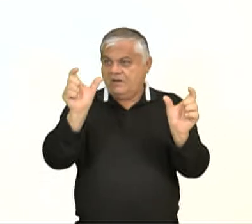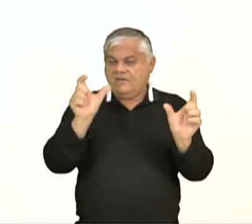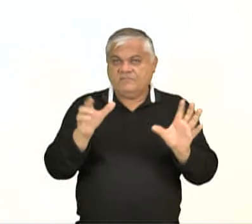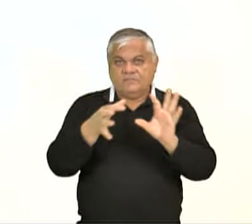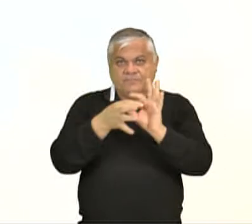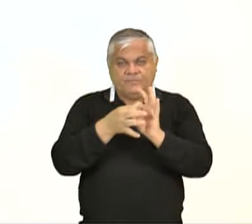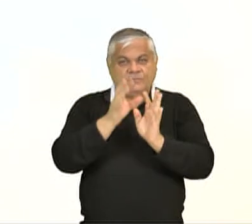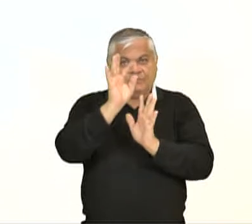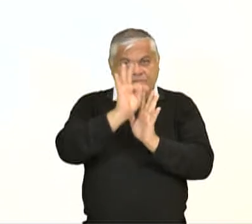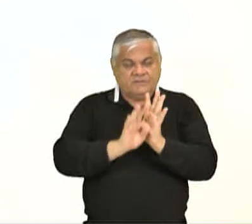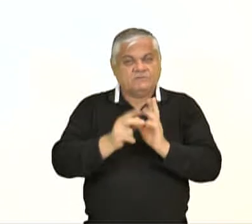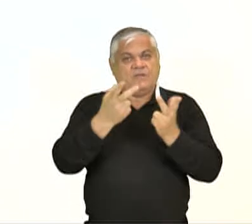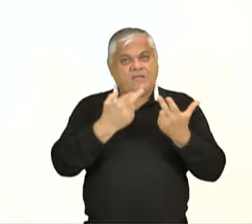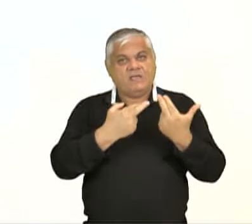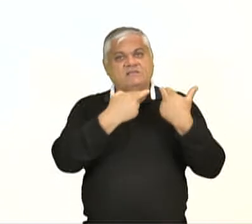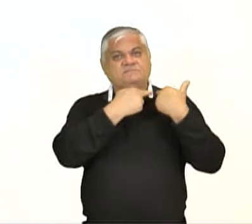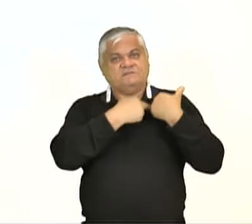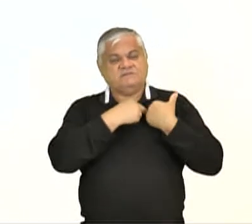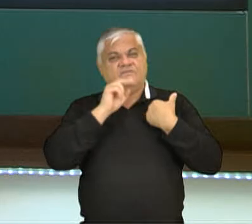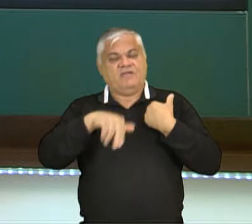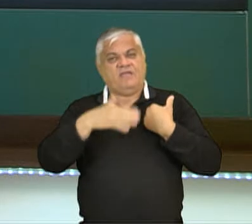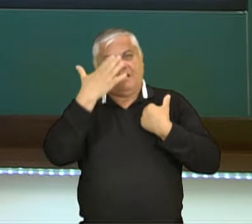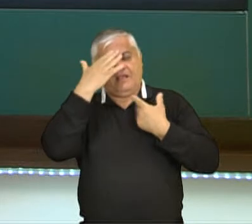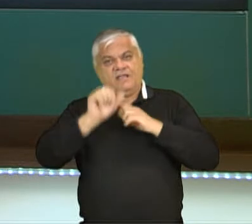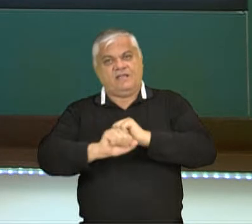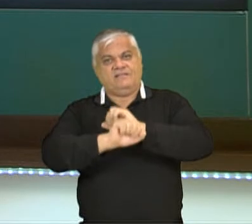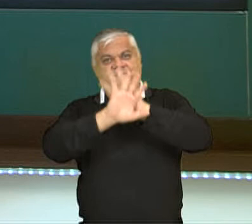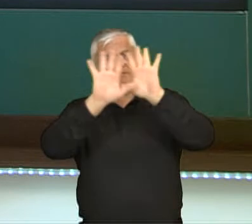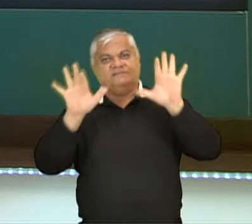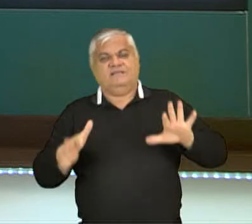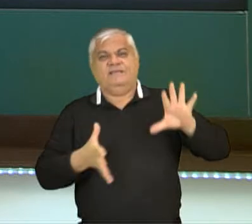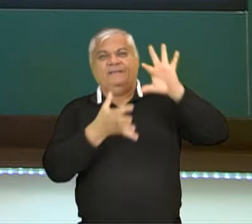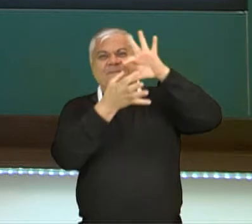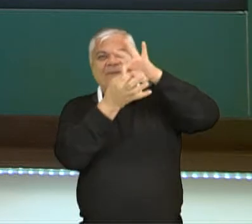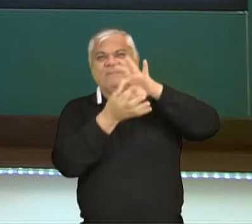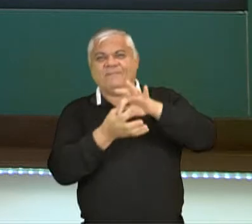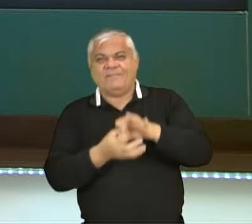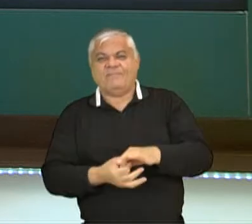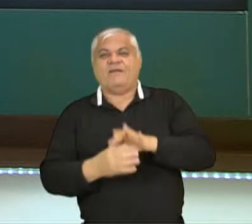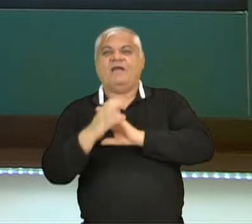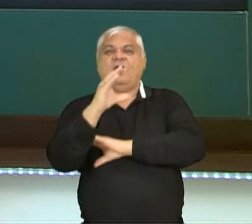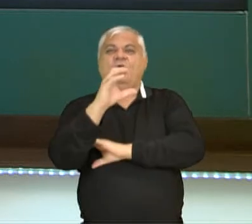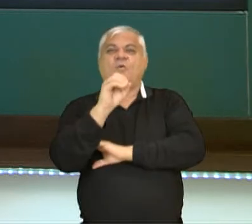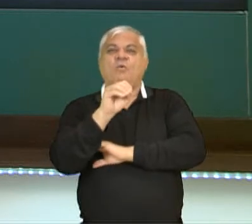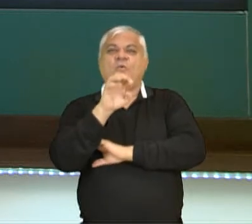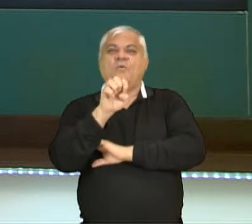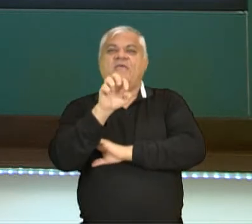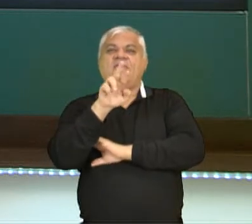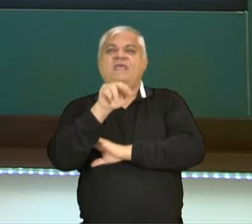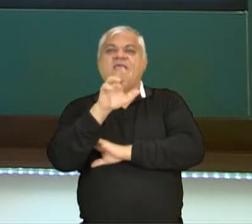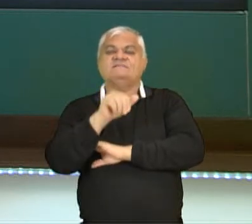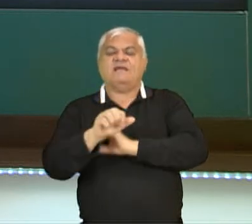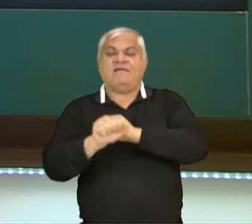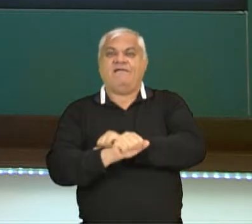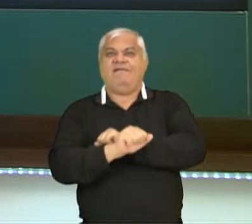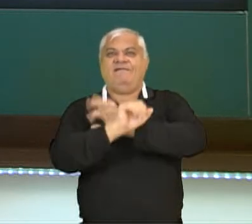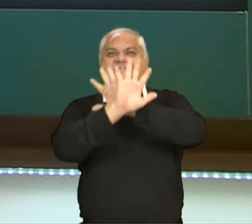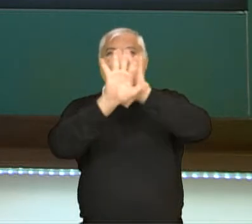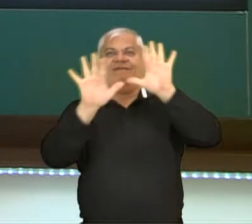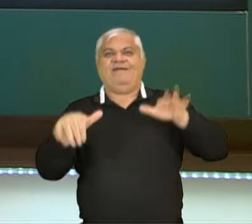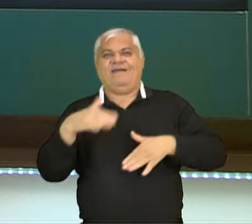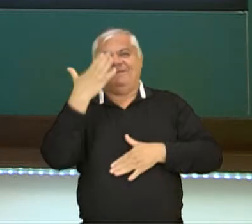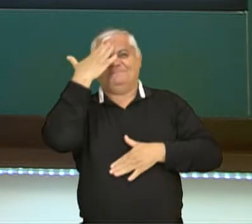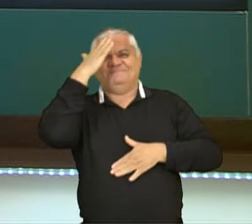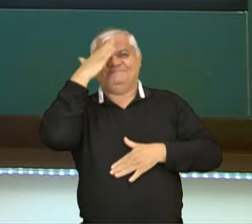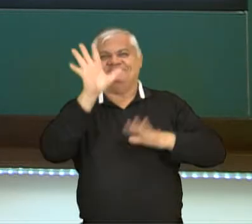do texto é responsável pela coerência. Né? Então, a coesão são aqueles elementos articuladores que unem as